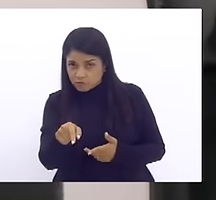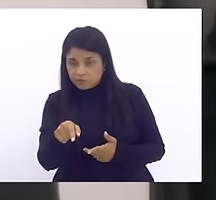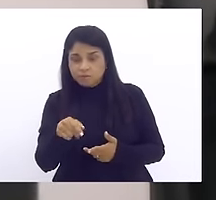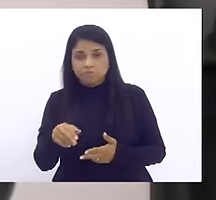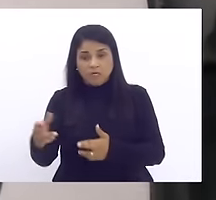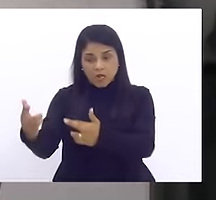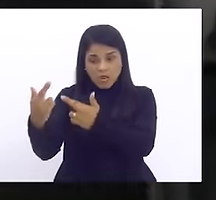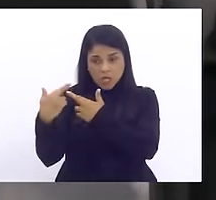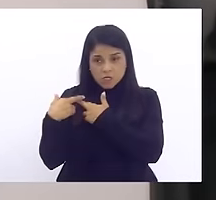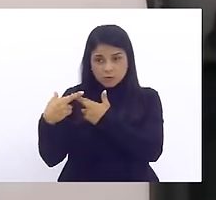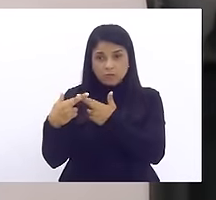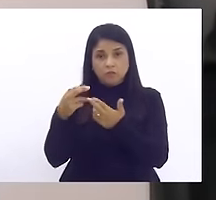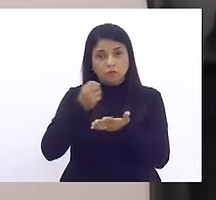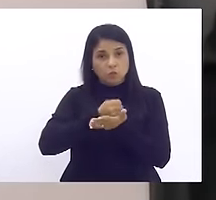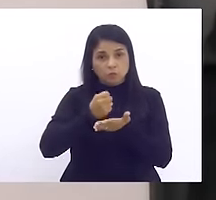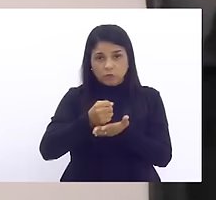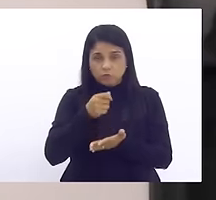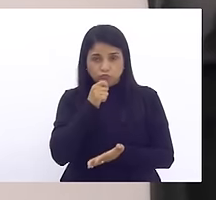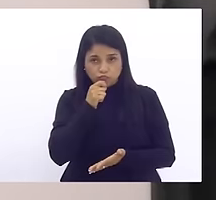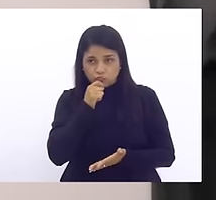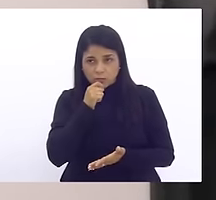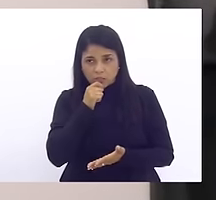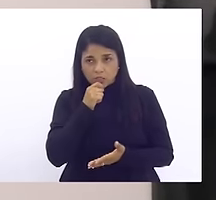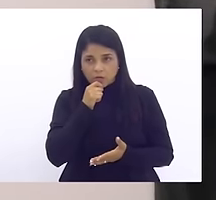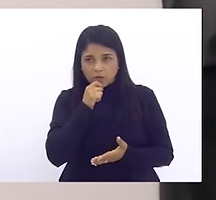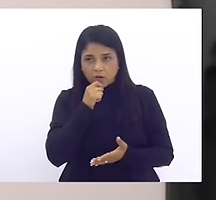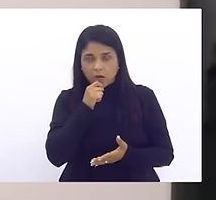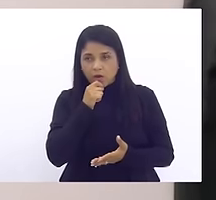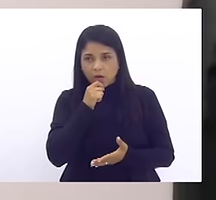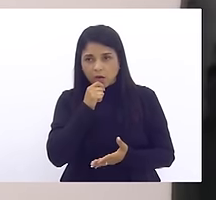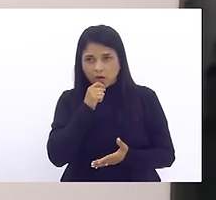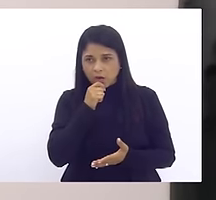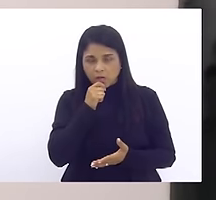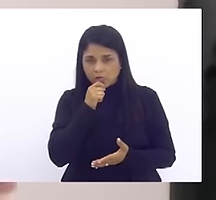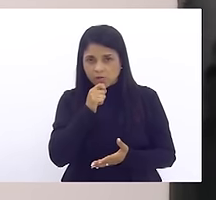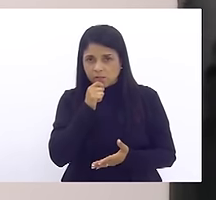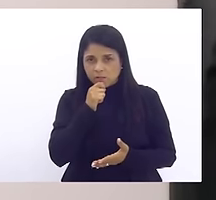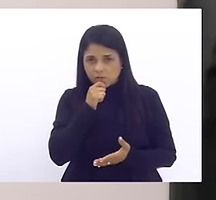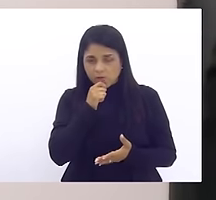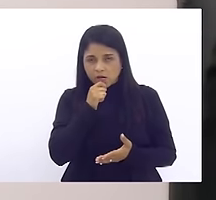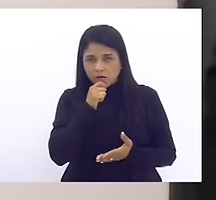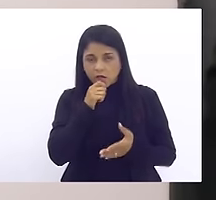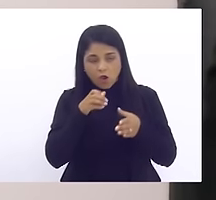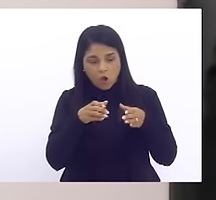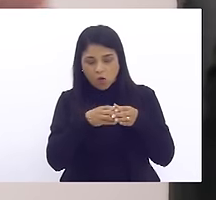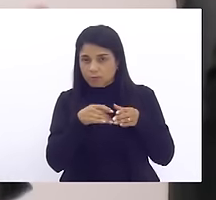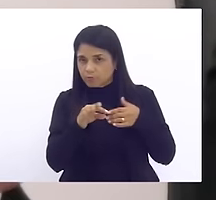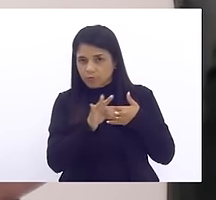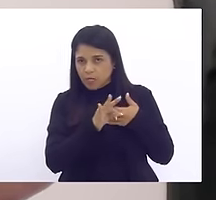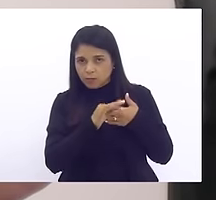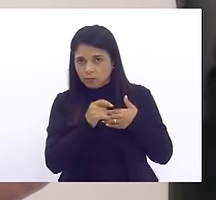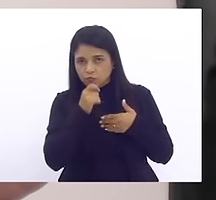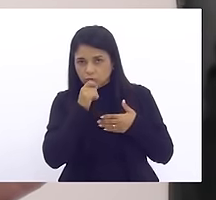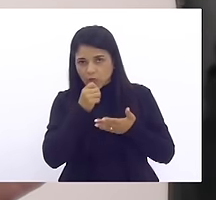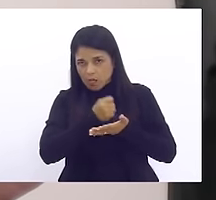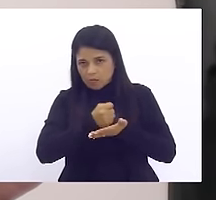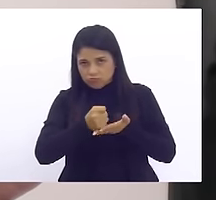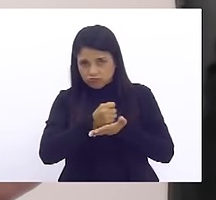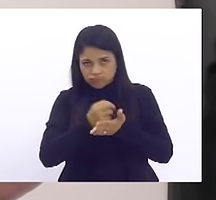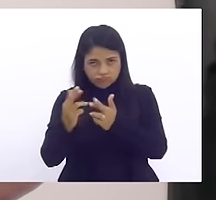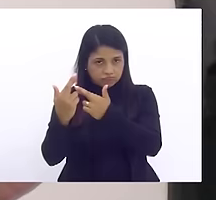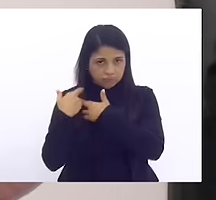a diretoria técnico operacional não tem responsabilidade sobre esse contrato um contato um contrato sem escrúpulo algum